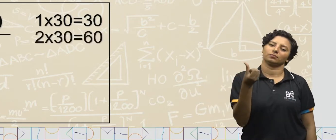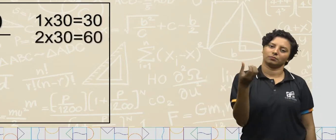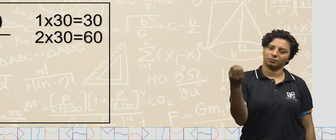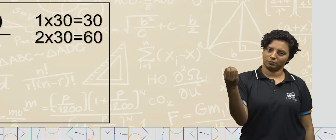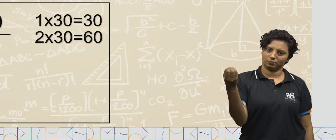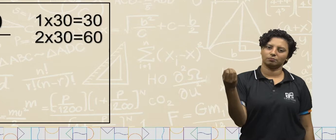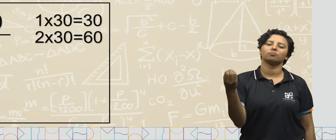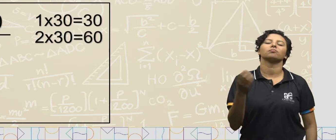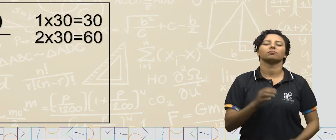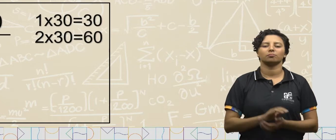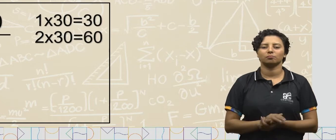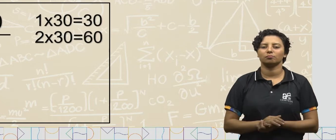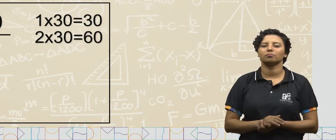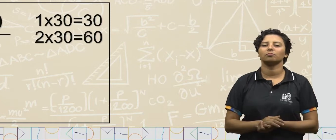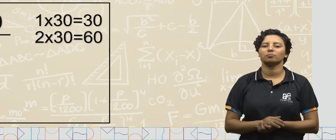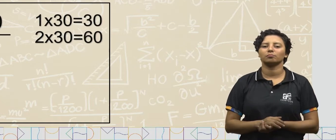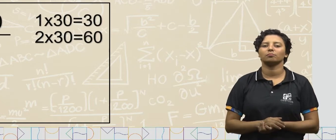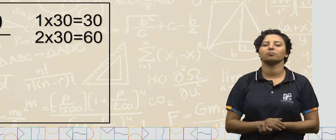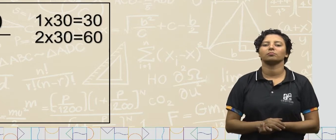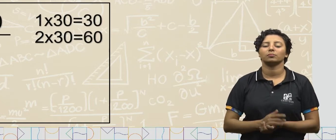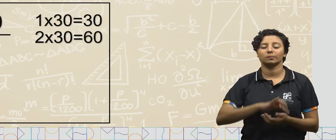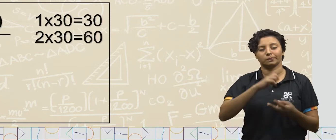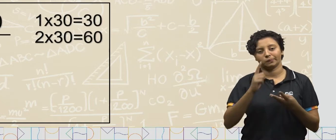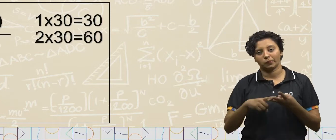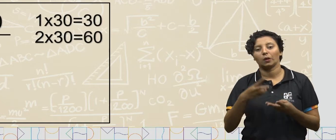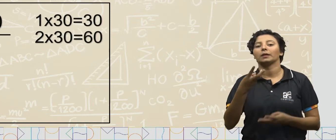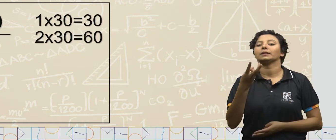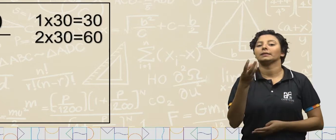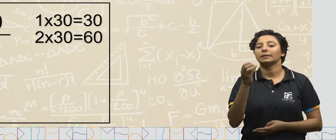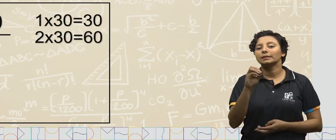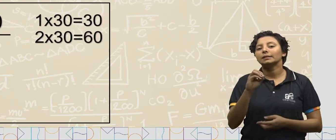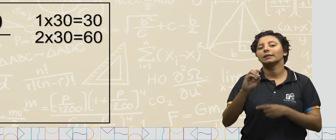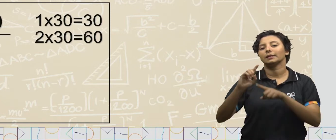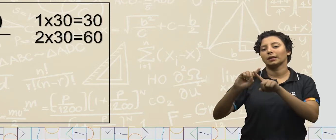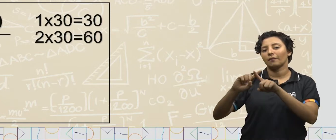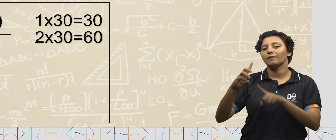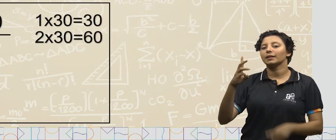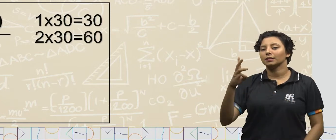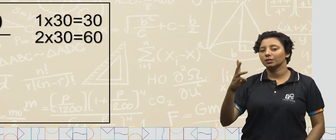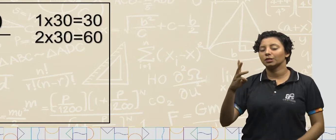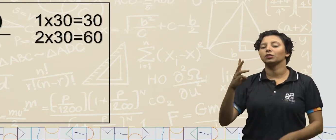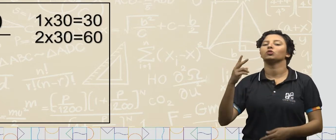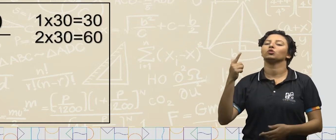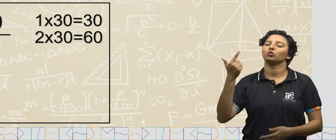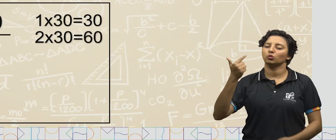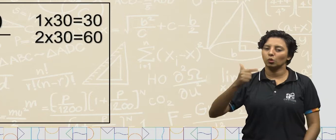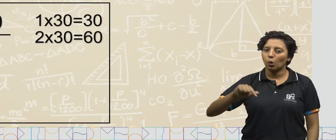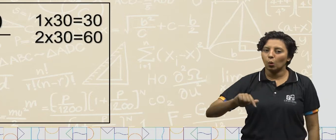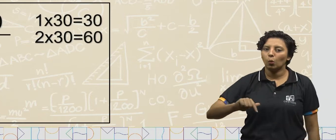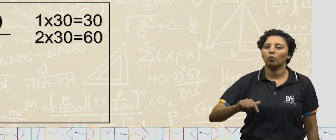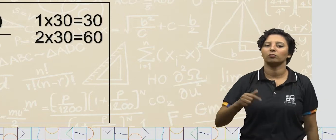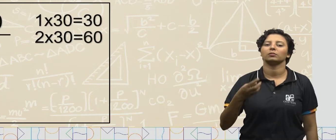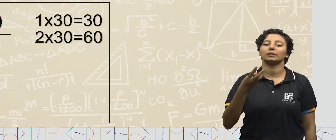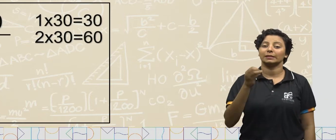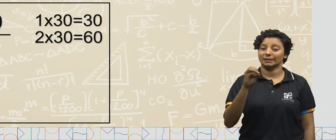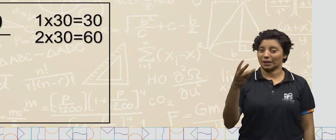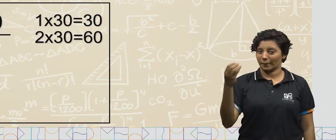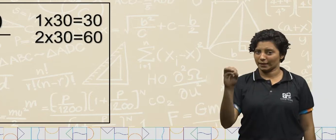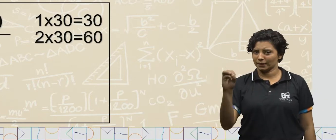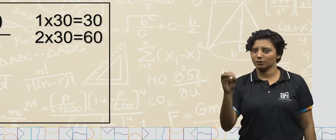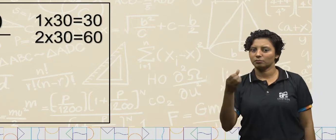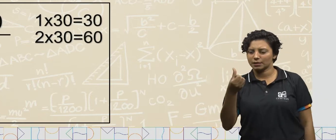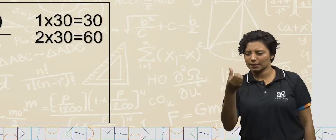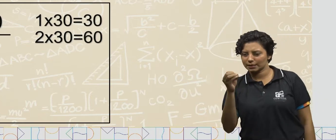é 60. Da mesma forma, se eu fizesse a soma de 30 mais 30,